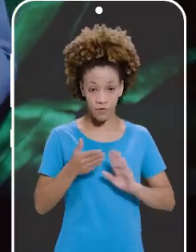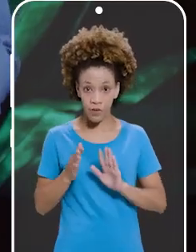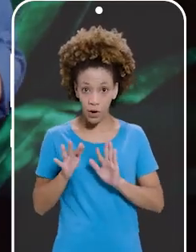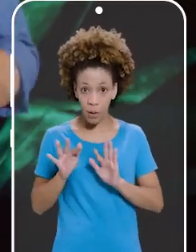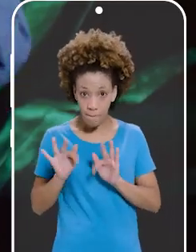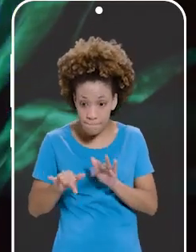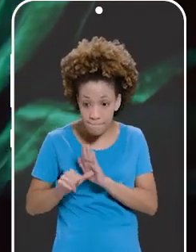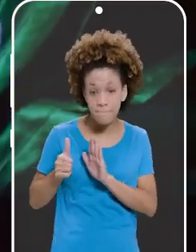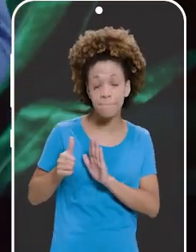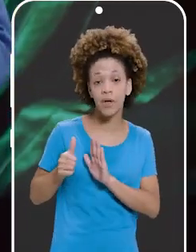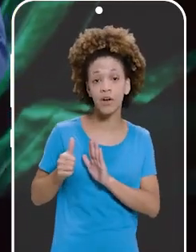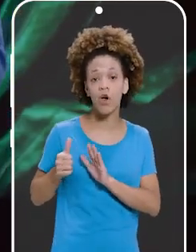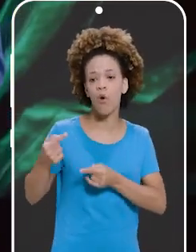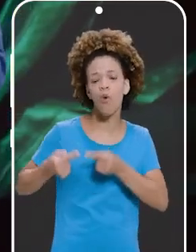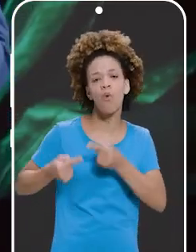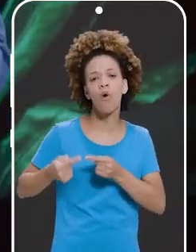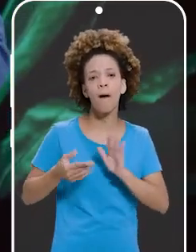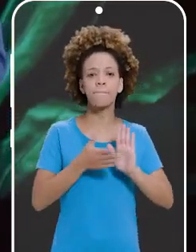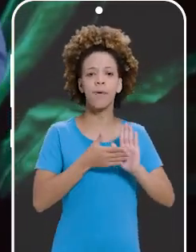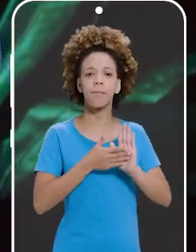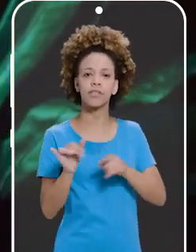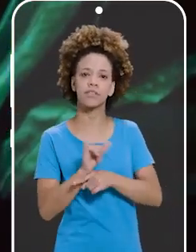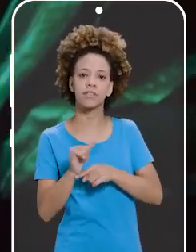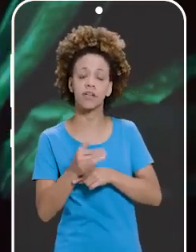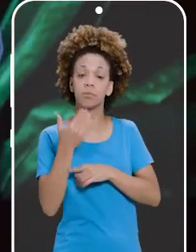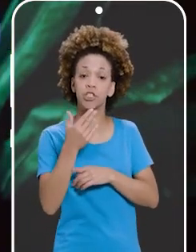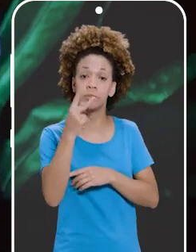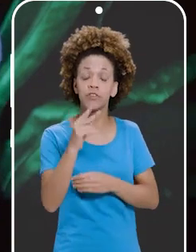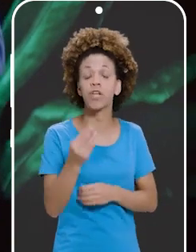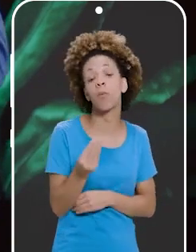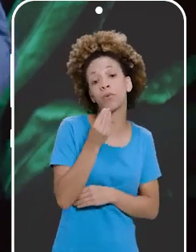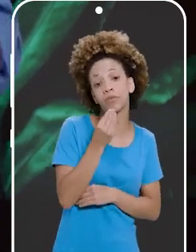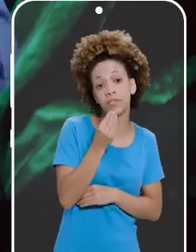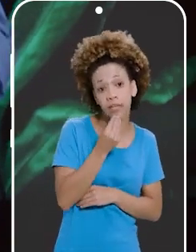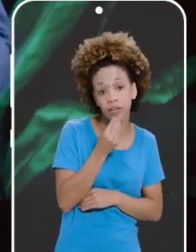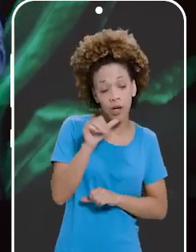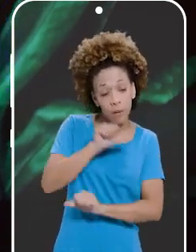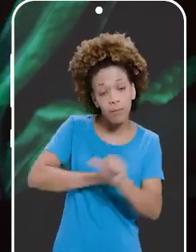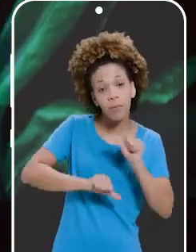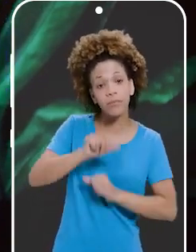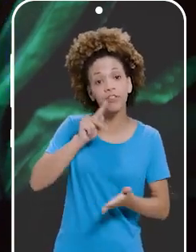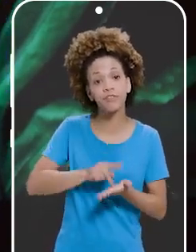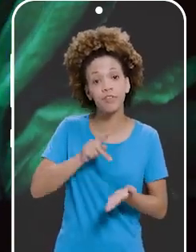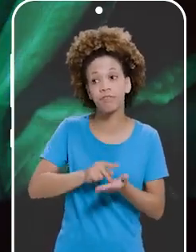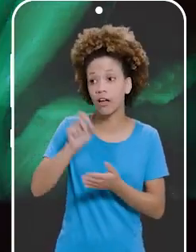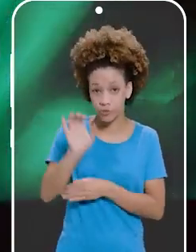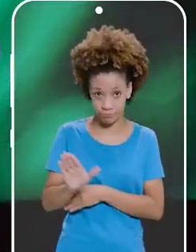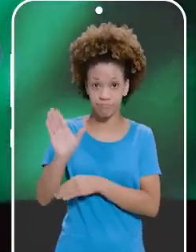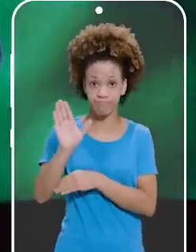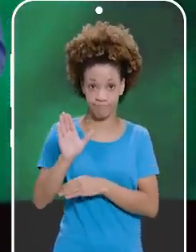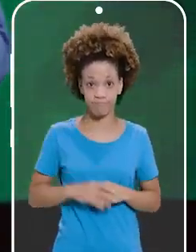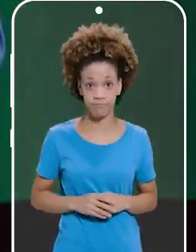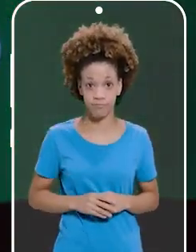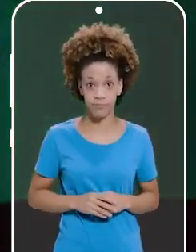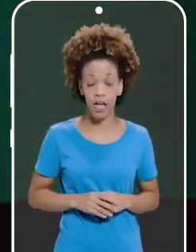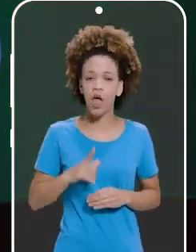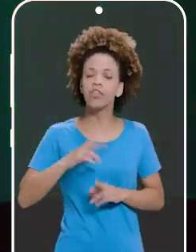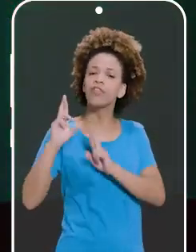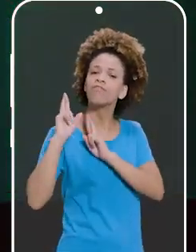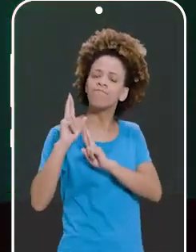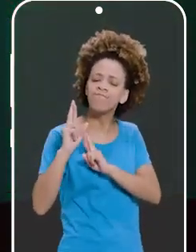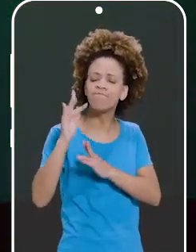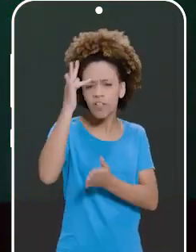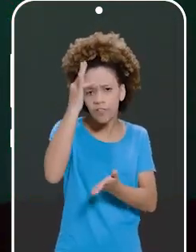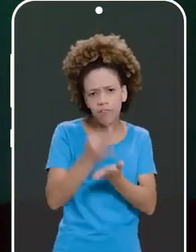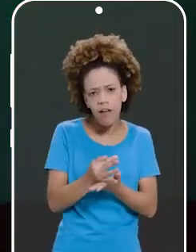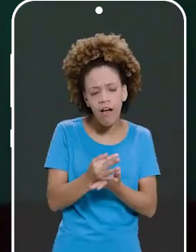Final do primeiro turno e continua a apresentar propostas e a pedir a você uma chance para mudar verdadeiramente o Brasil. Eu tenho fé que